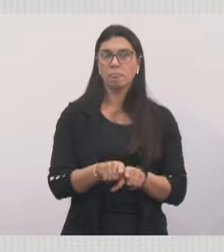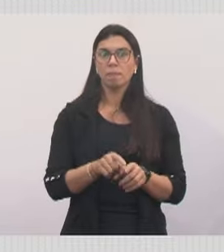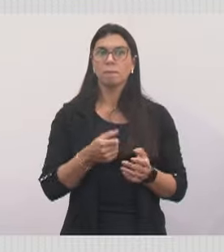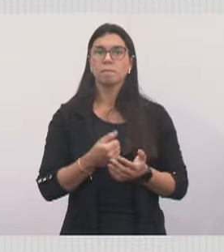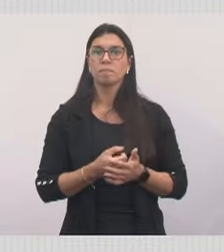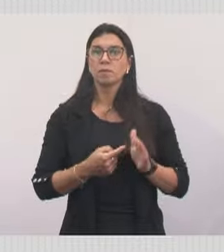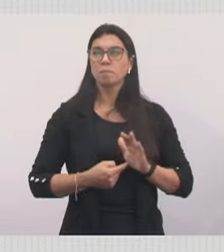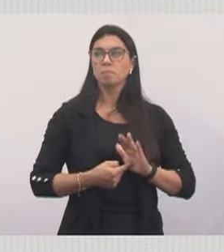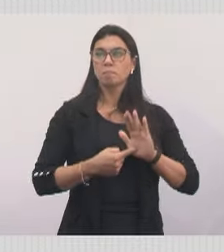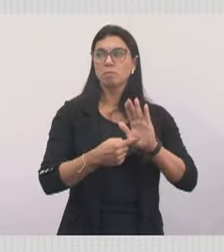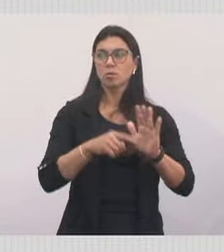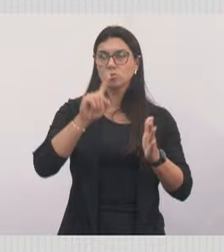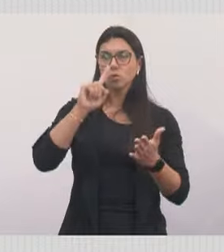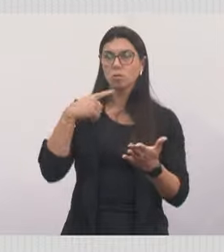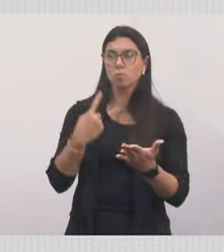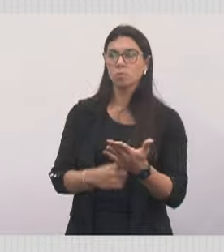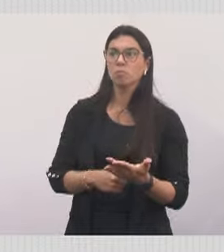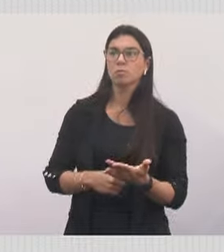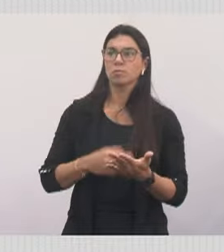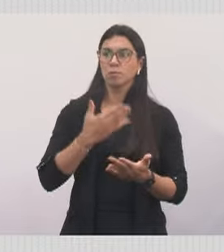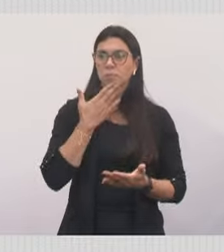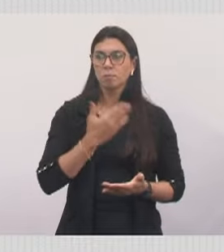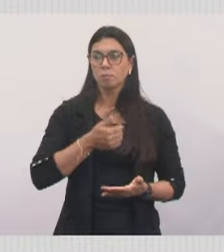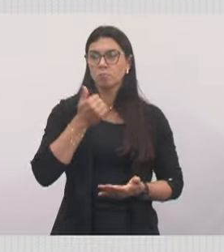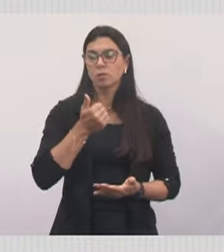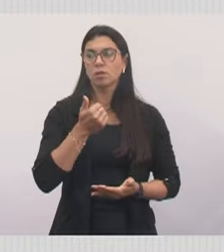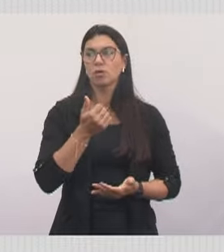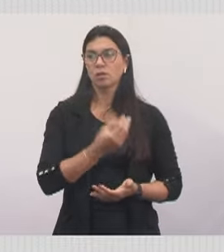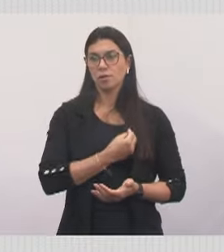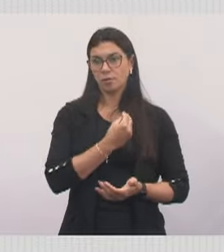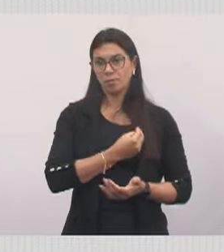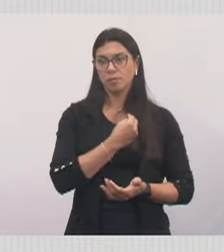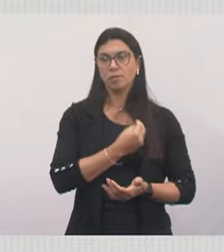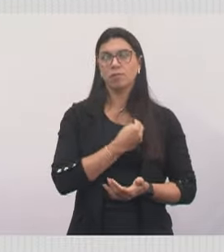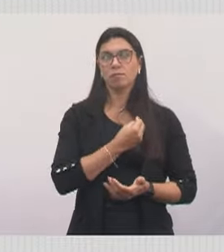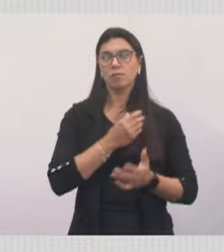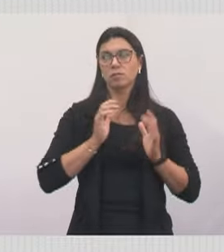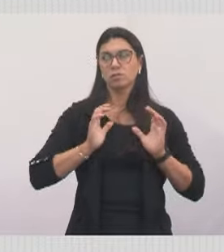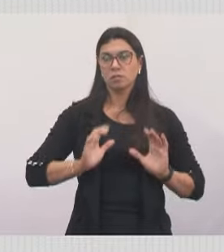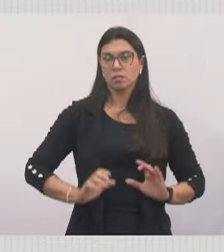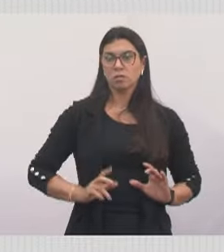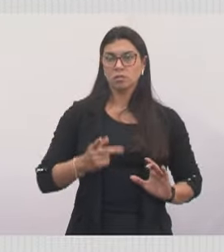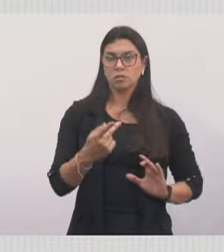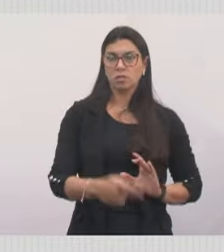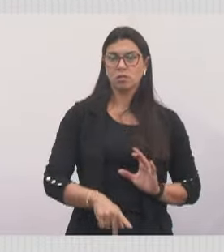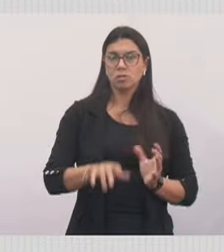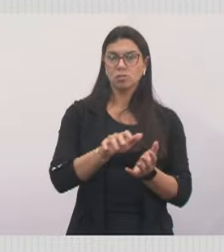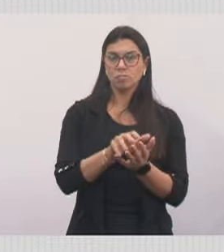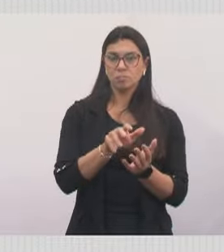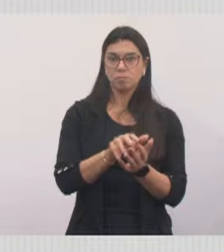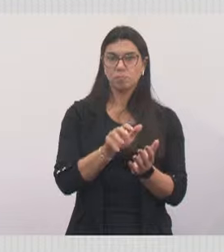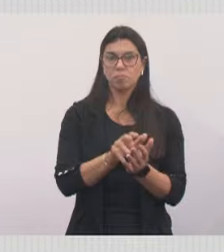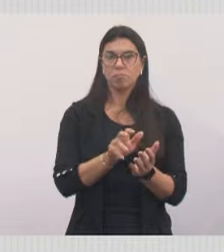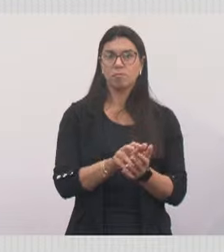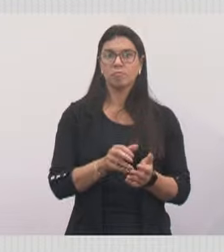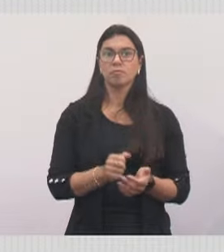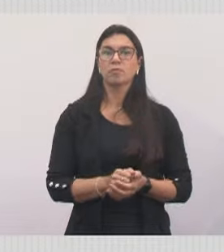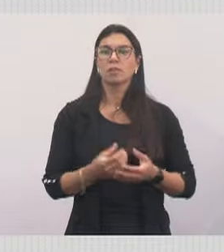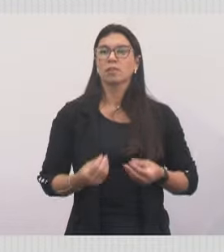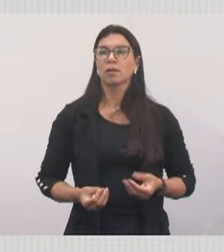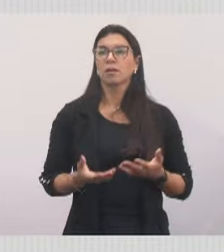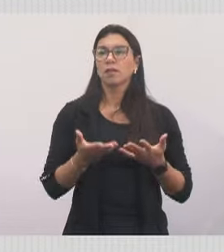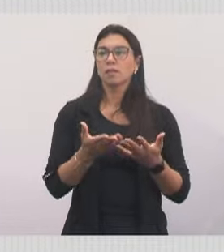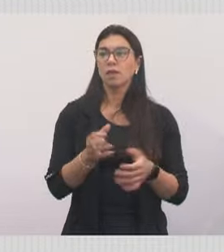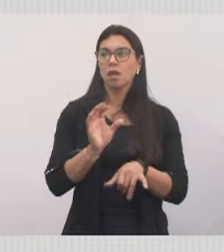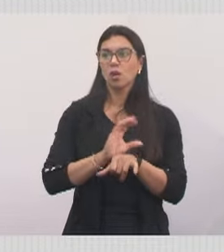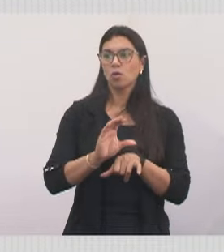Destacando-se por seu compromisso contínuo em melhorar a qualidade de vida dos cidadãos de Jacareí, oferecendo aulas e cursos de